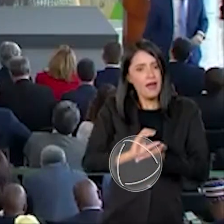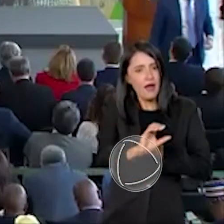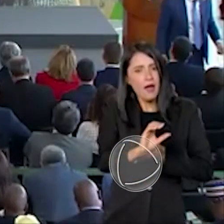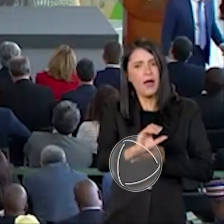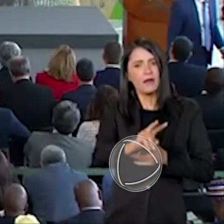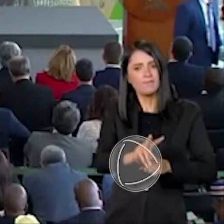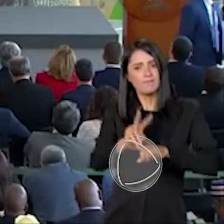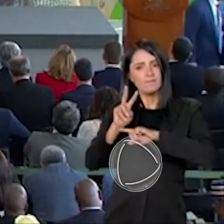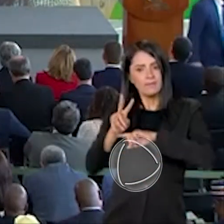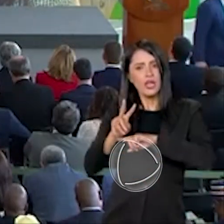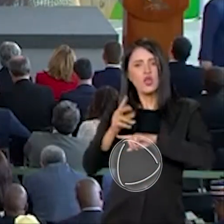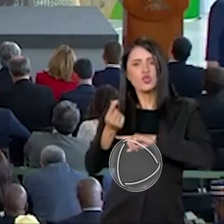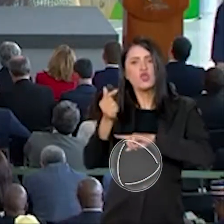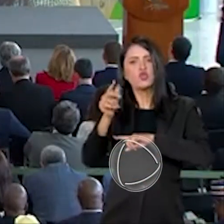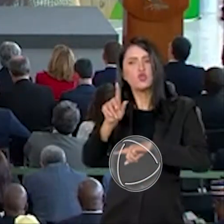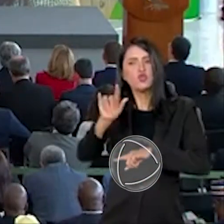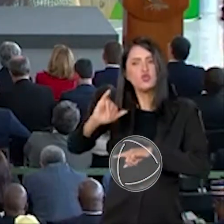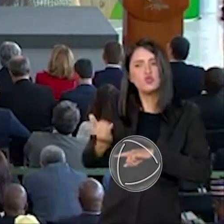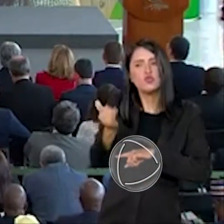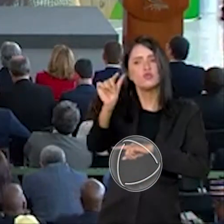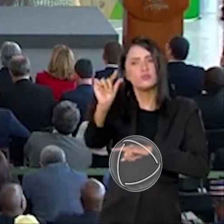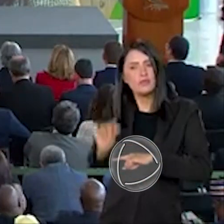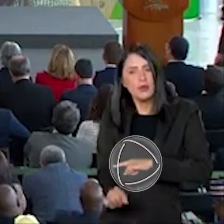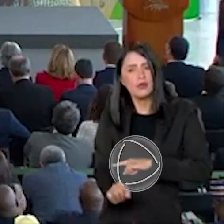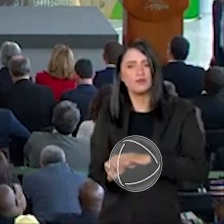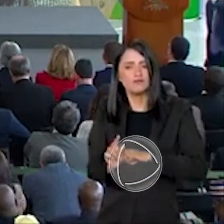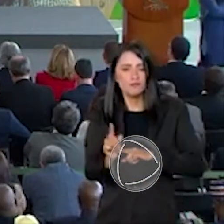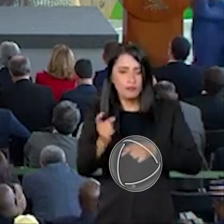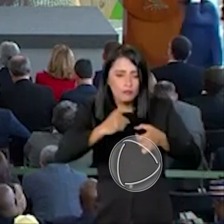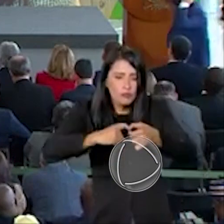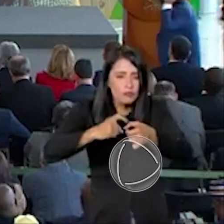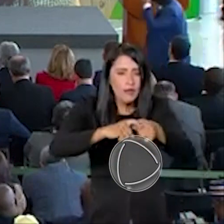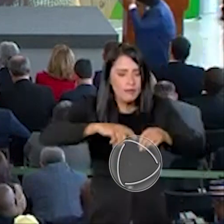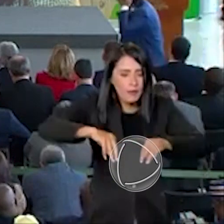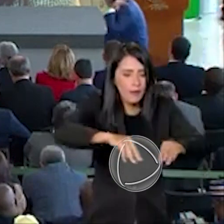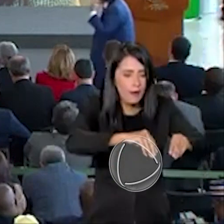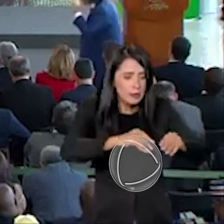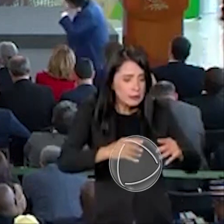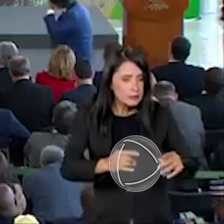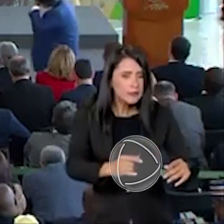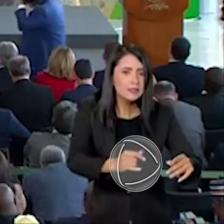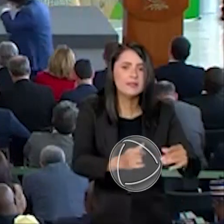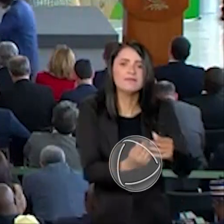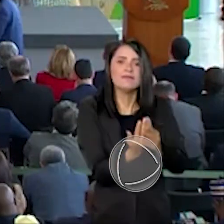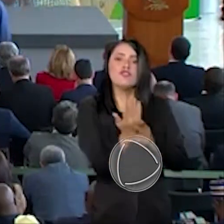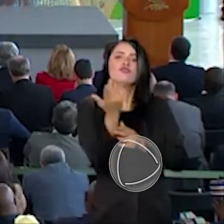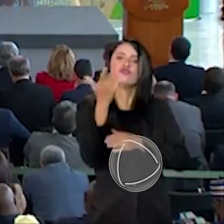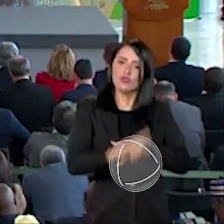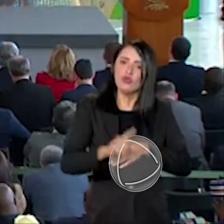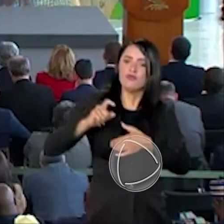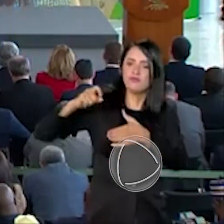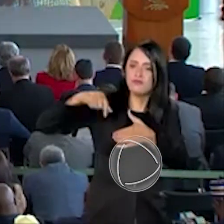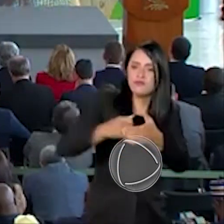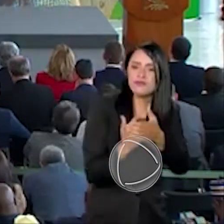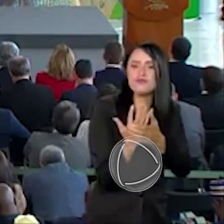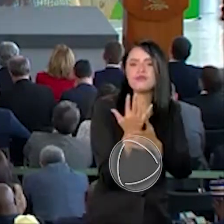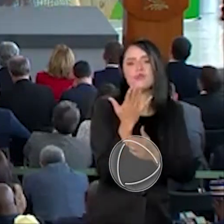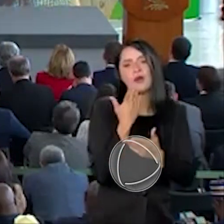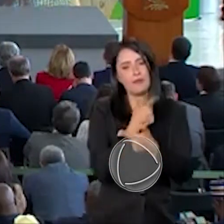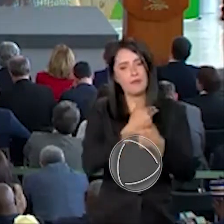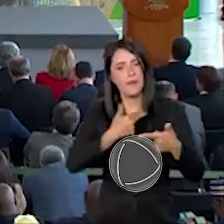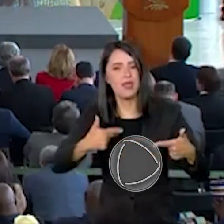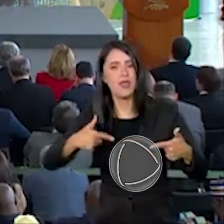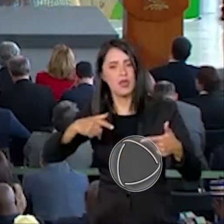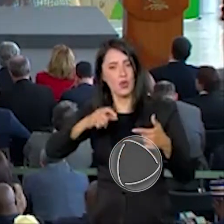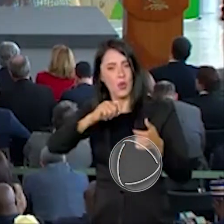baixos, a recuperação de terra degradada e recolocar essa terra a serviço da produção, tanto de alimentos quanto